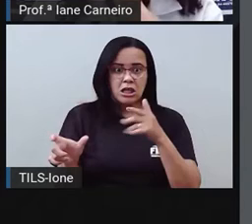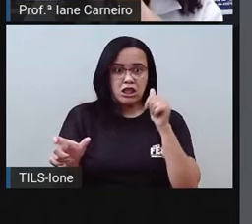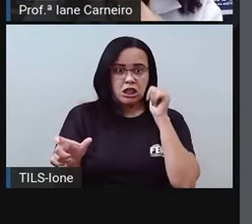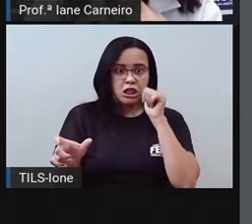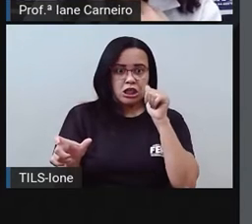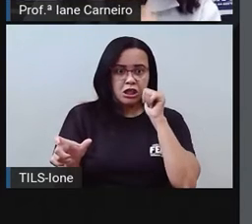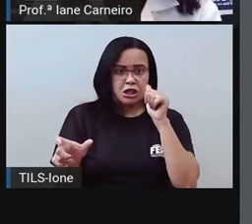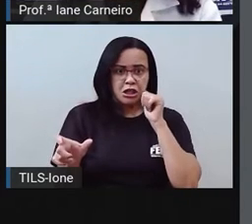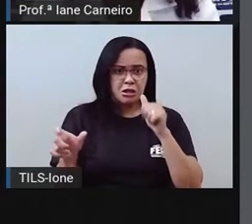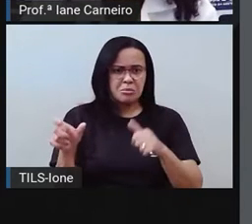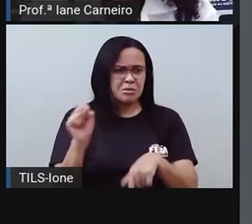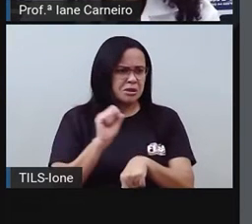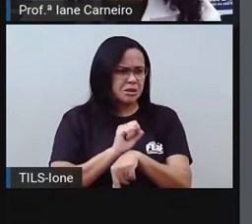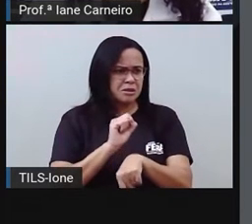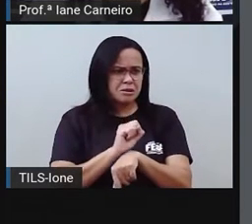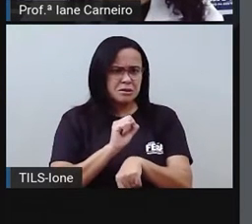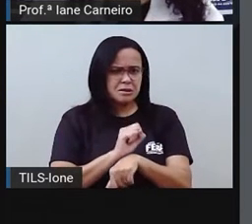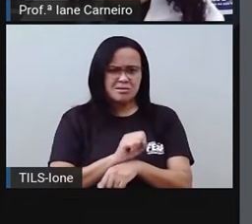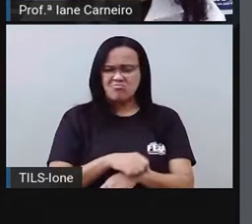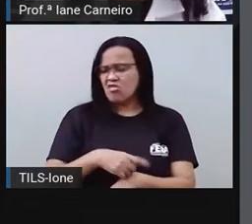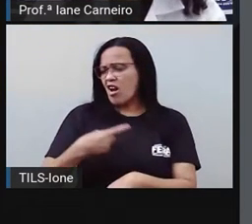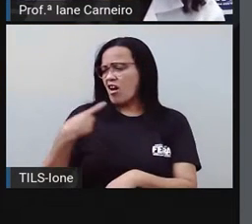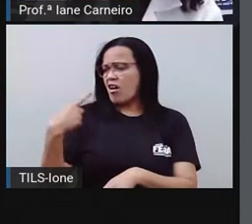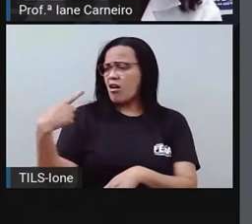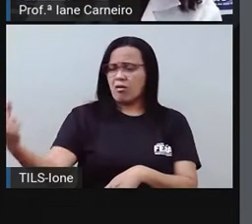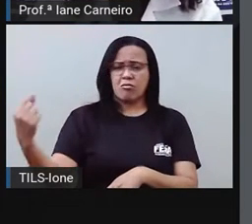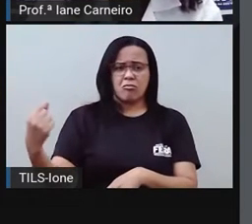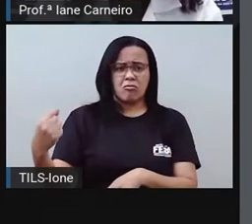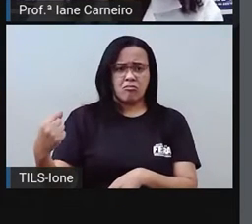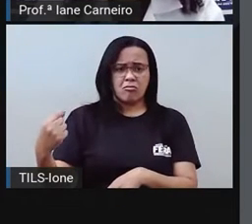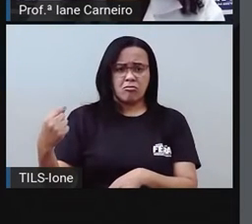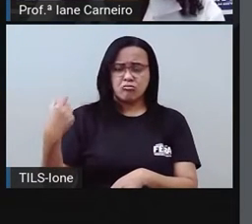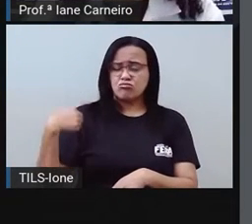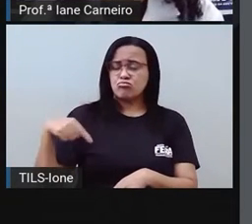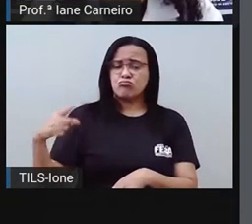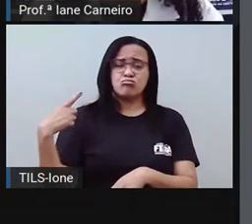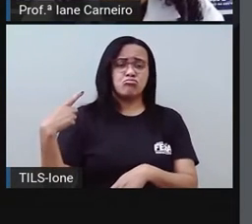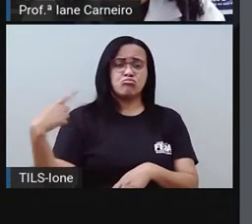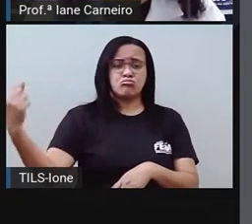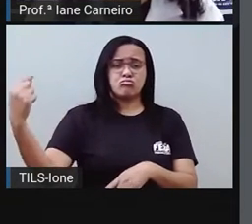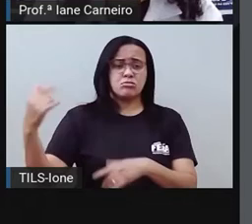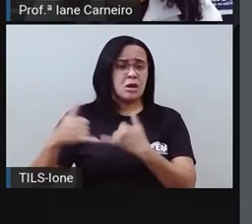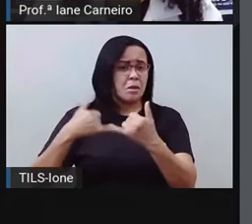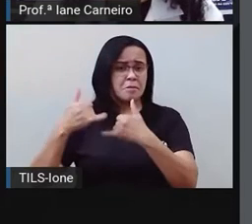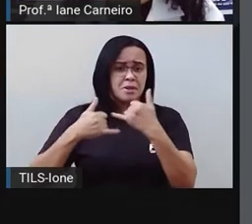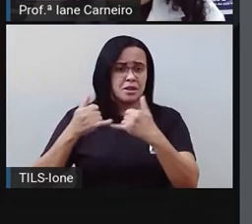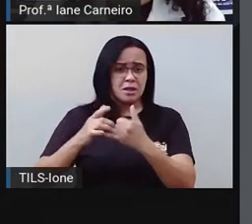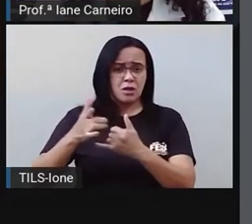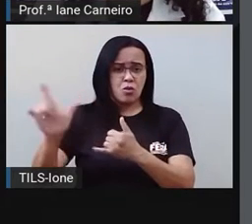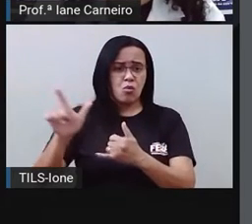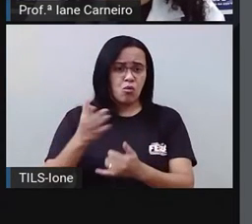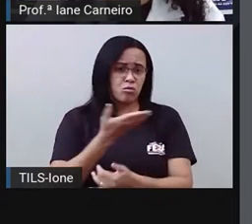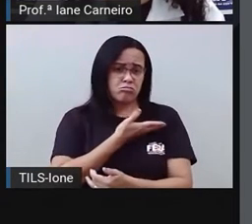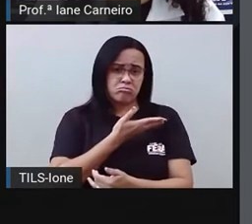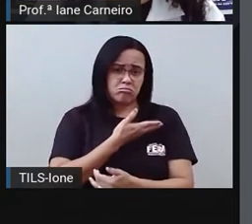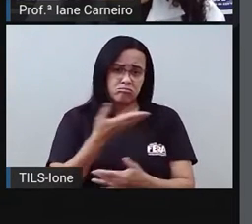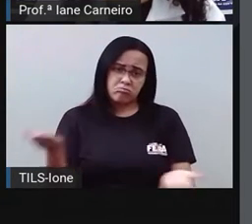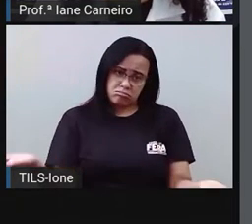de esperar que ele dissesse alguma coisa. Virou-se de costas e foi brincar com uma amiga.